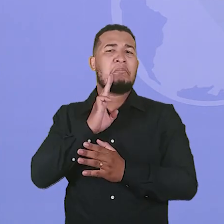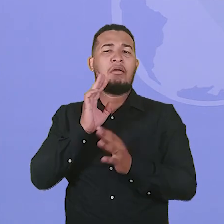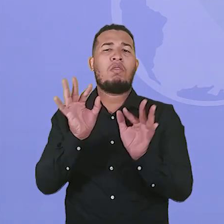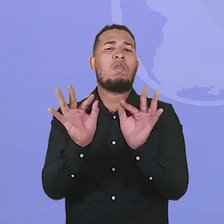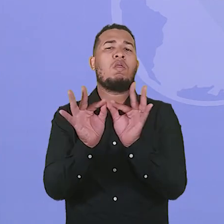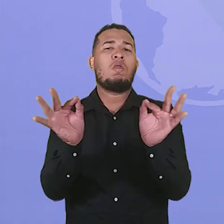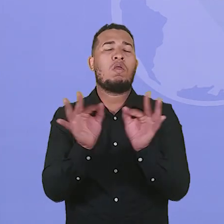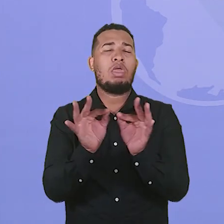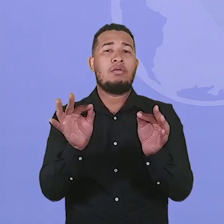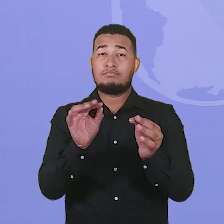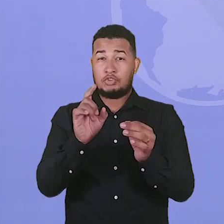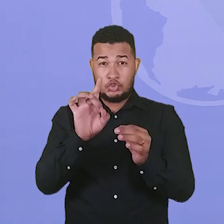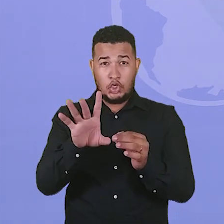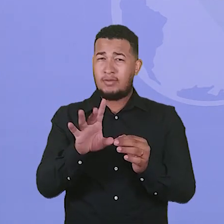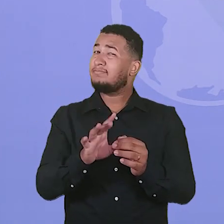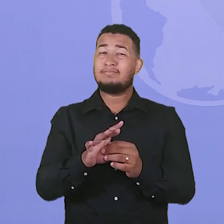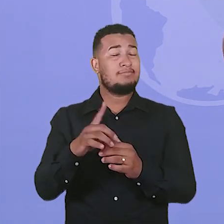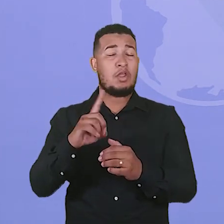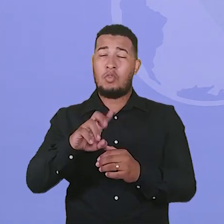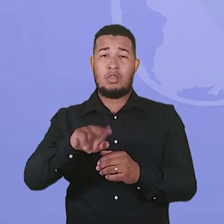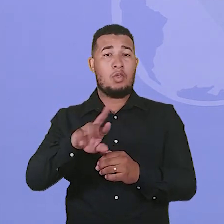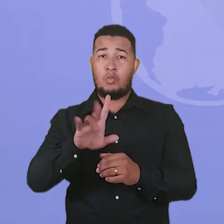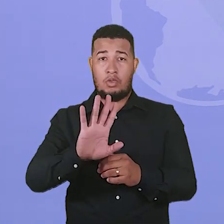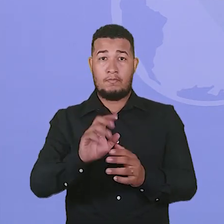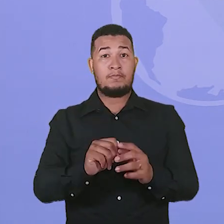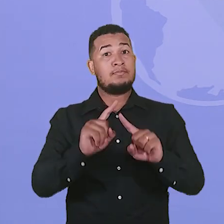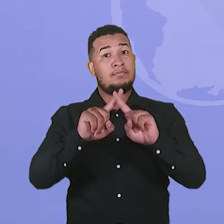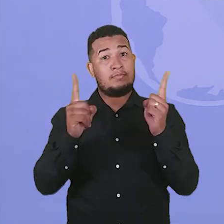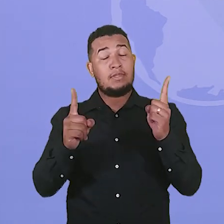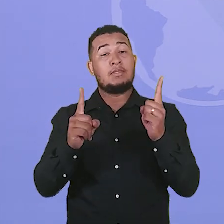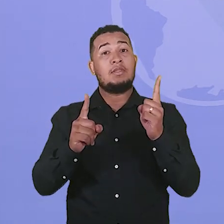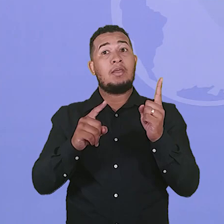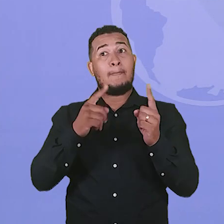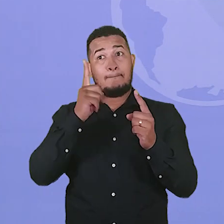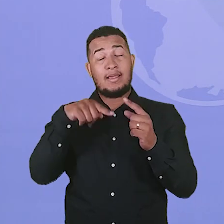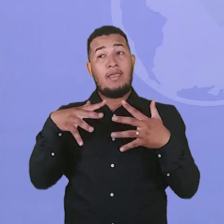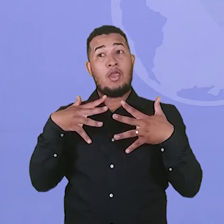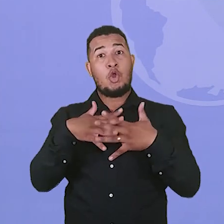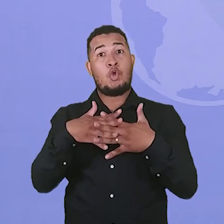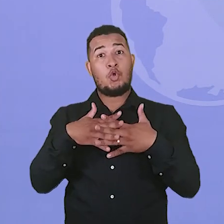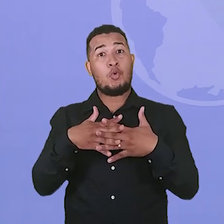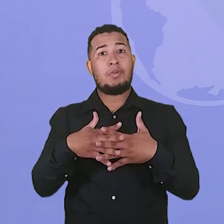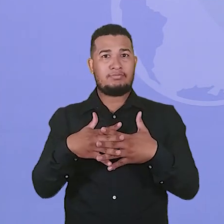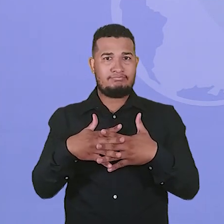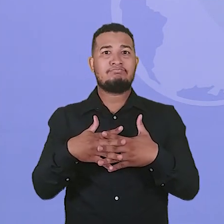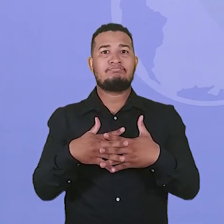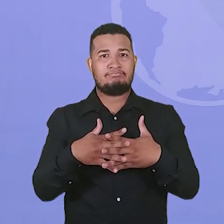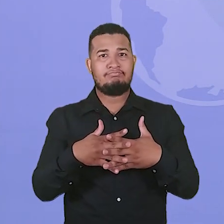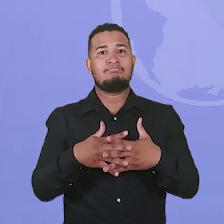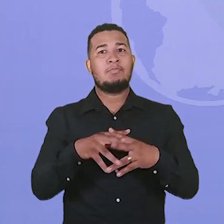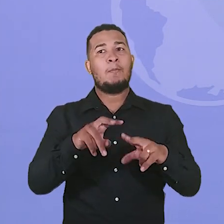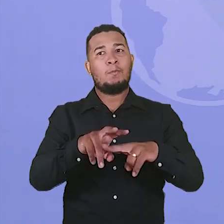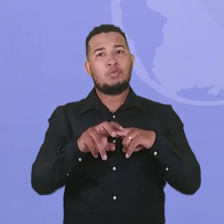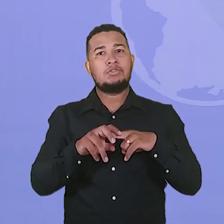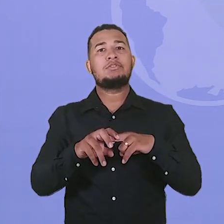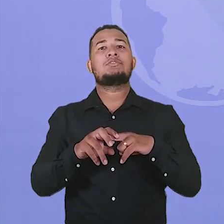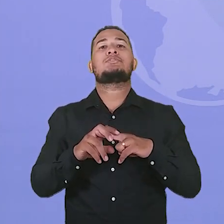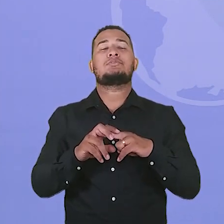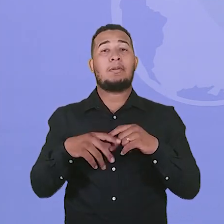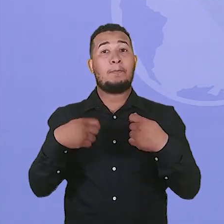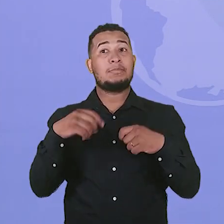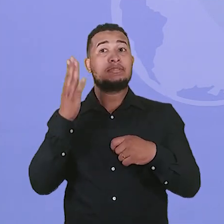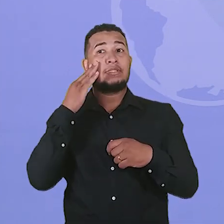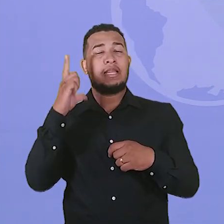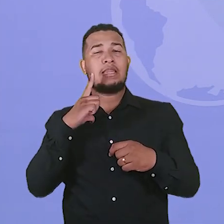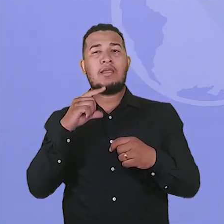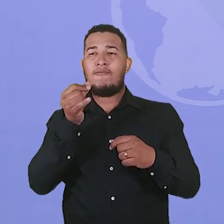ele simplifique a realidade social entre duas classes. É um pouco mais complicado do que isso. Ele imaginou que tem